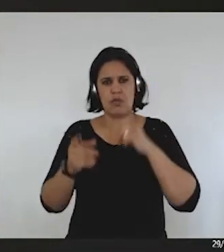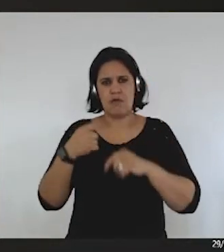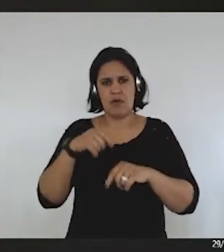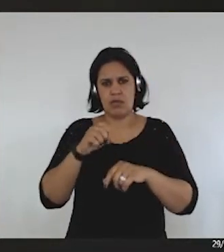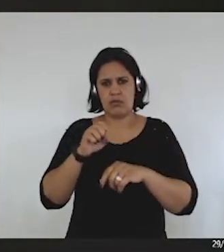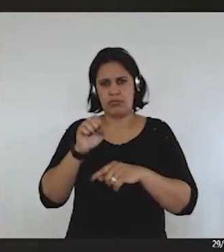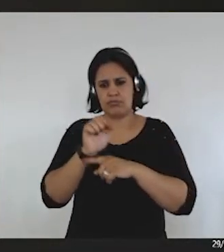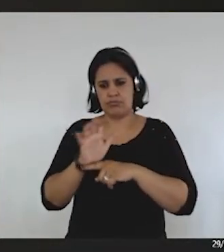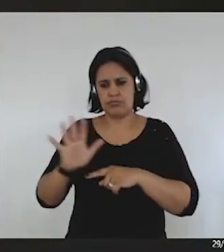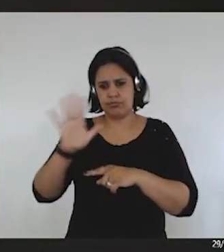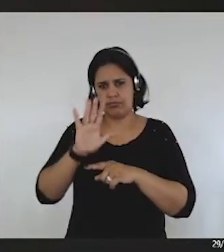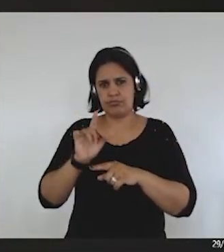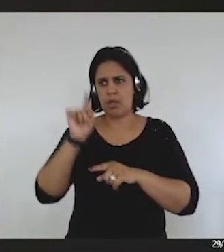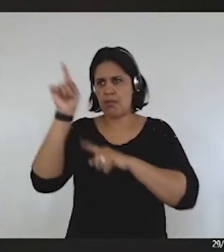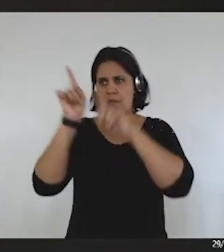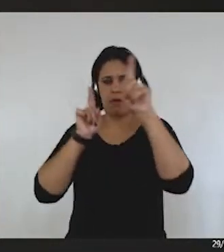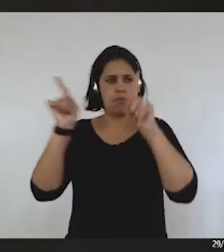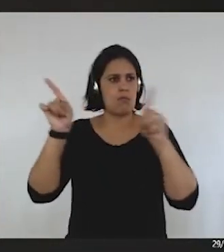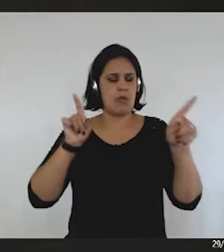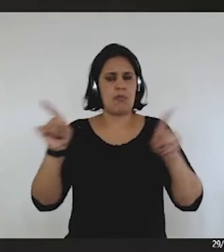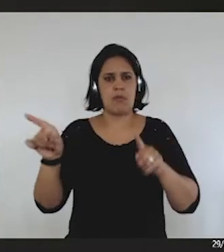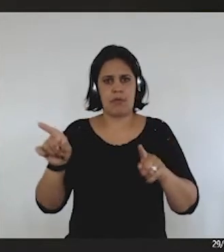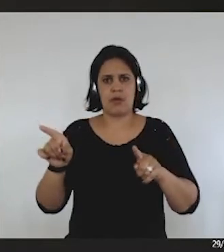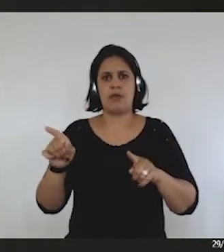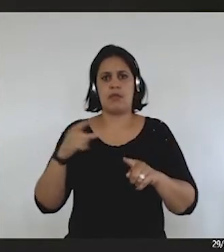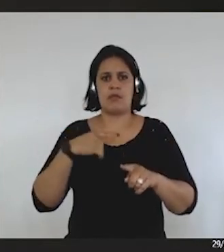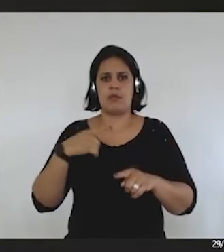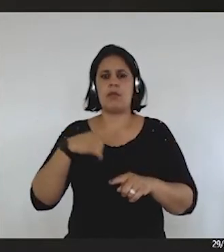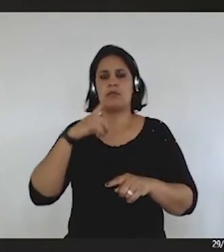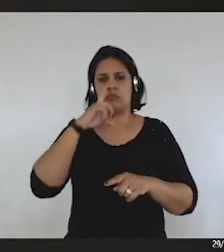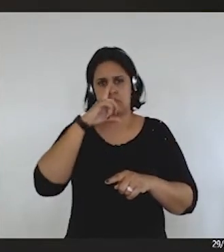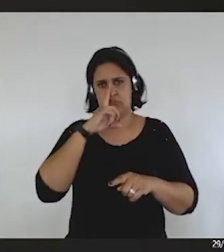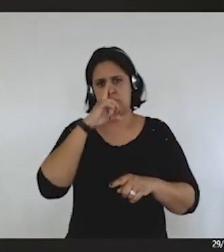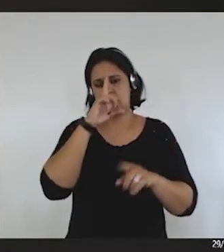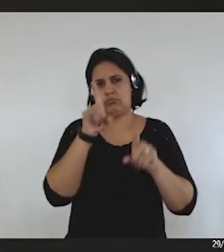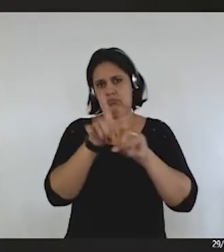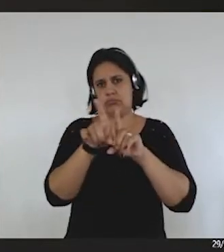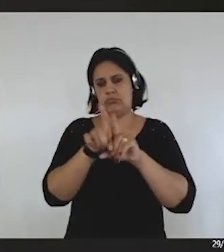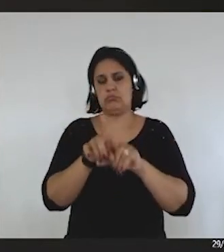estado. Mas é isso, né? O risco à saúde é da própria locomoção.